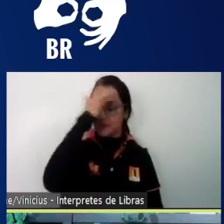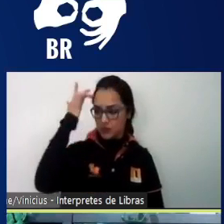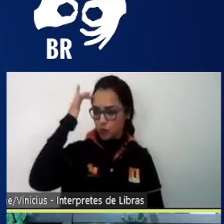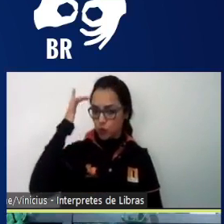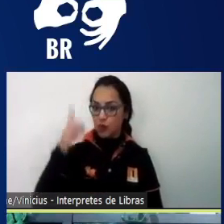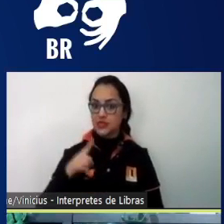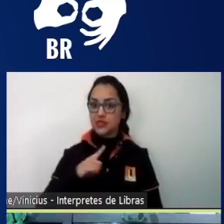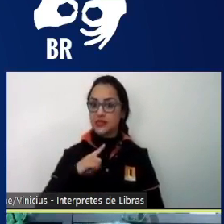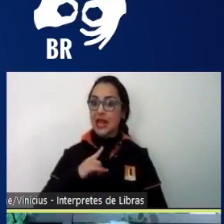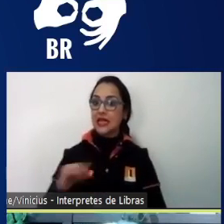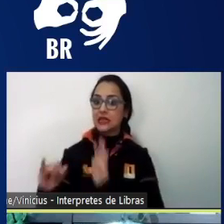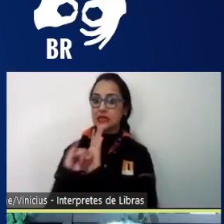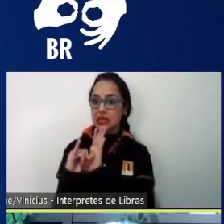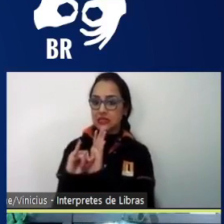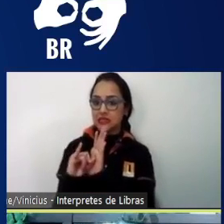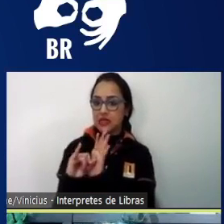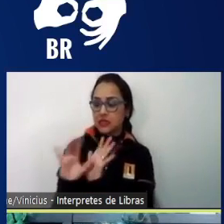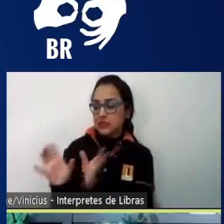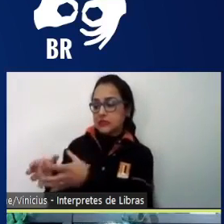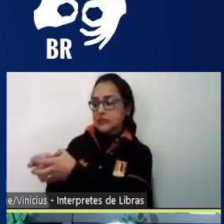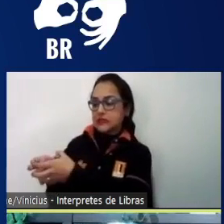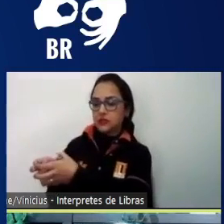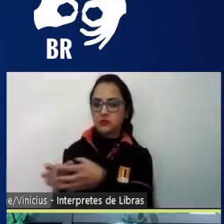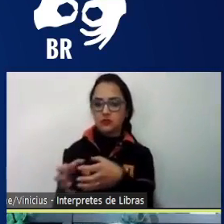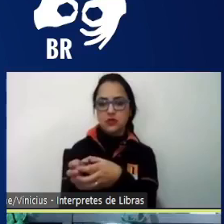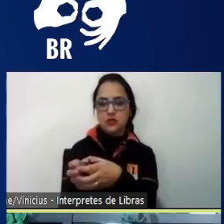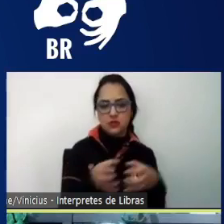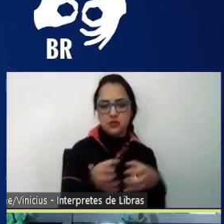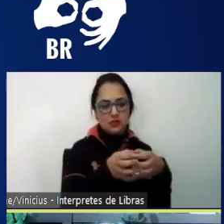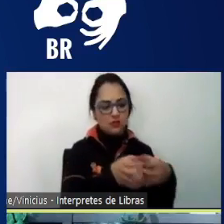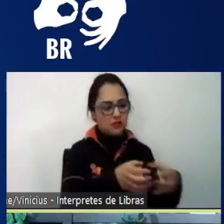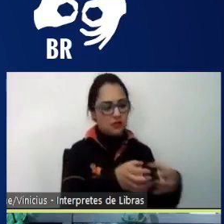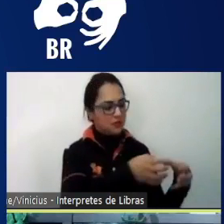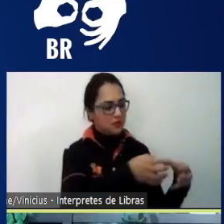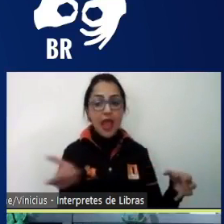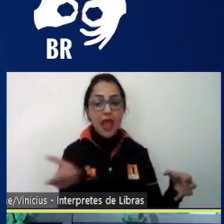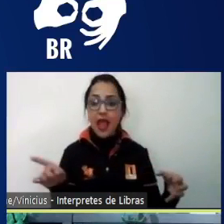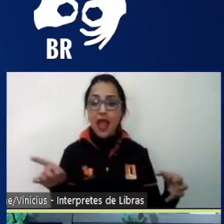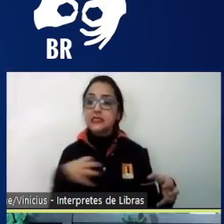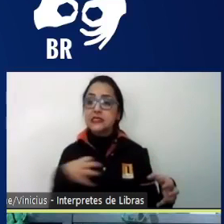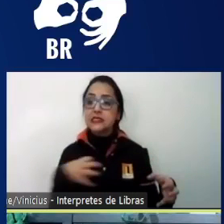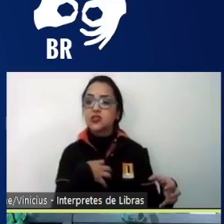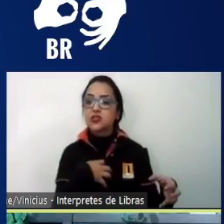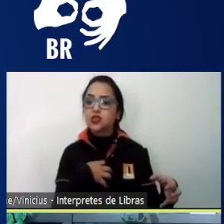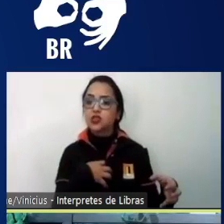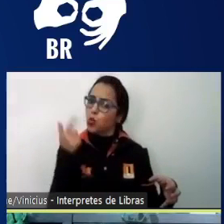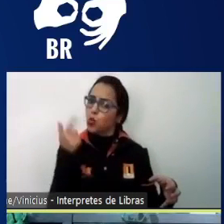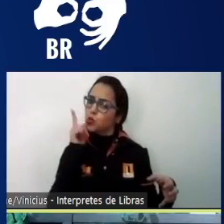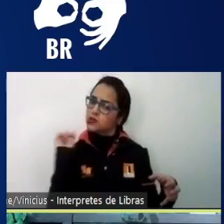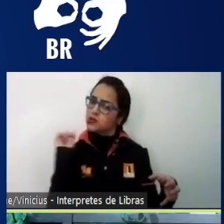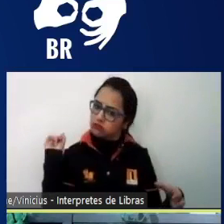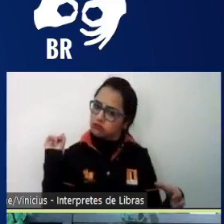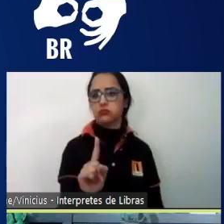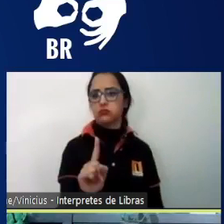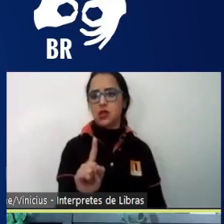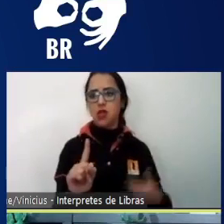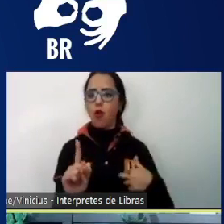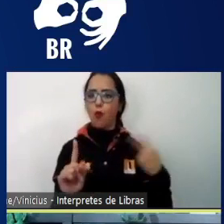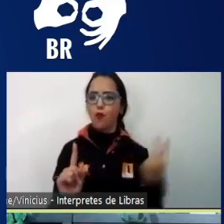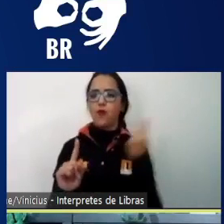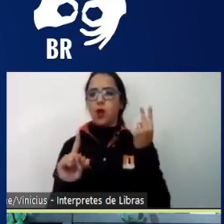como se elas pertencessem genuinamente, fossem valorizadas e